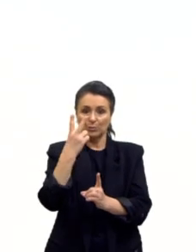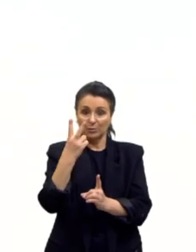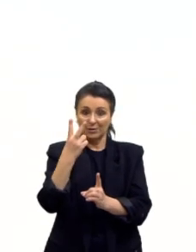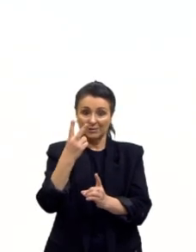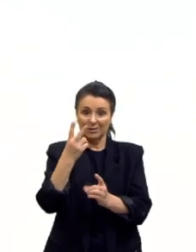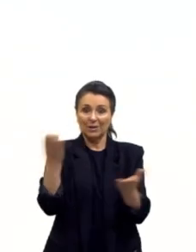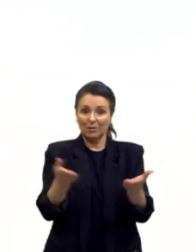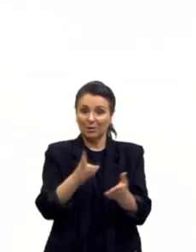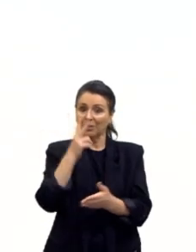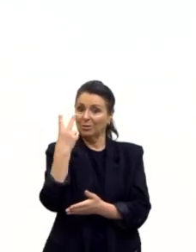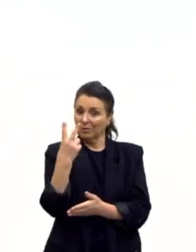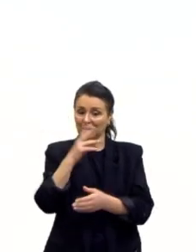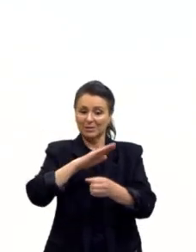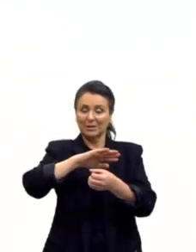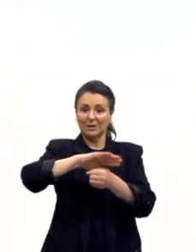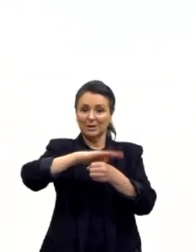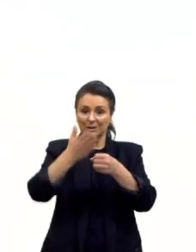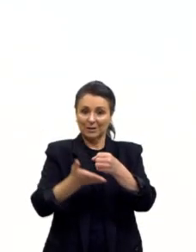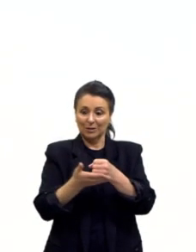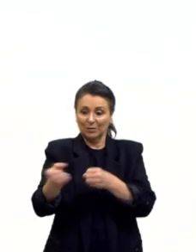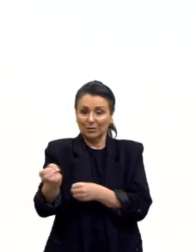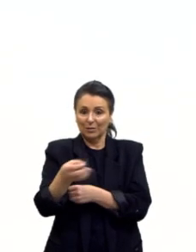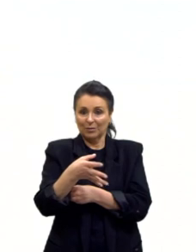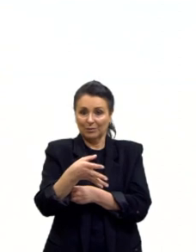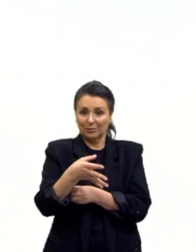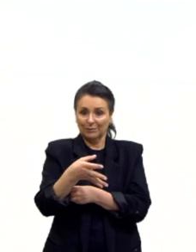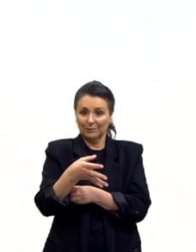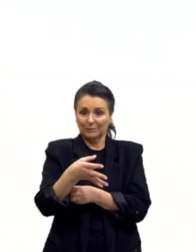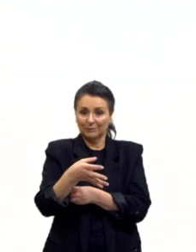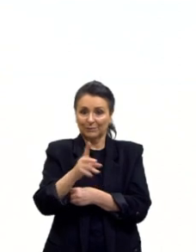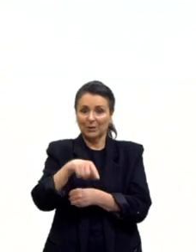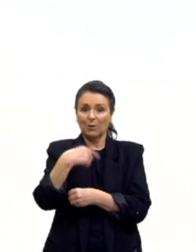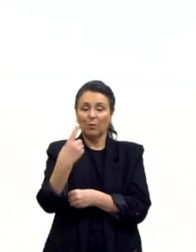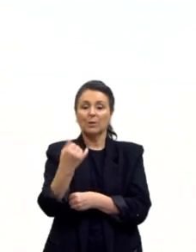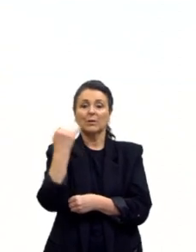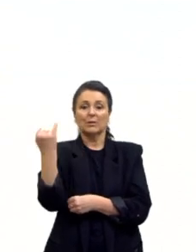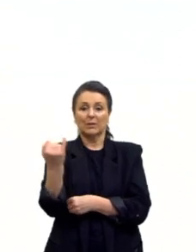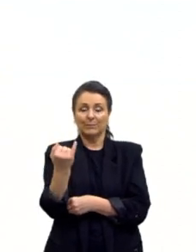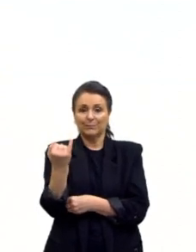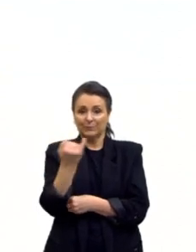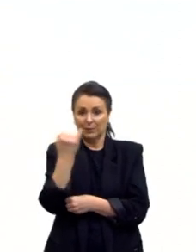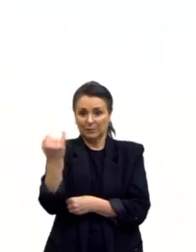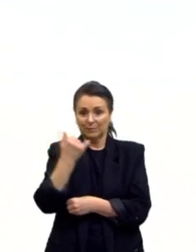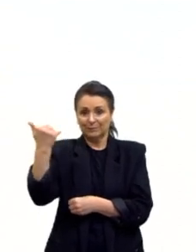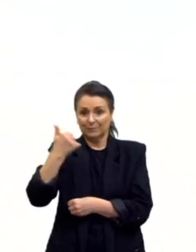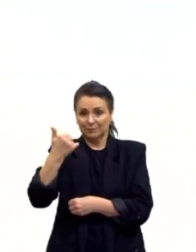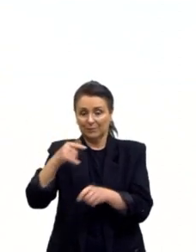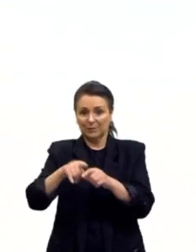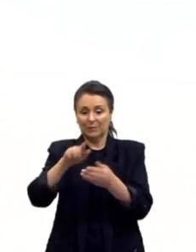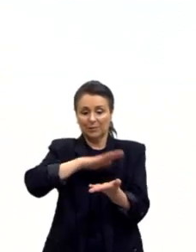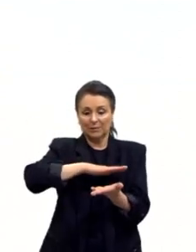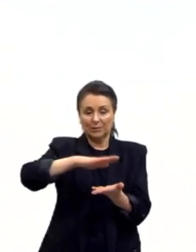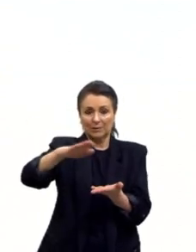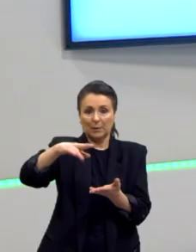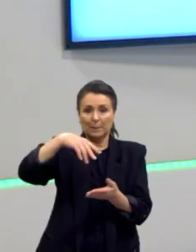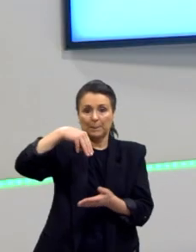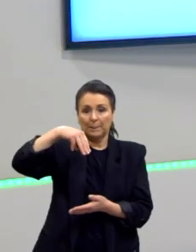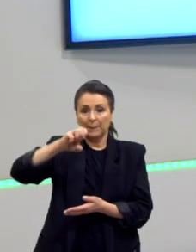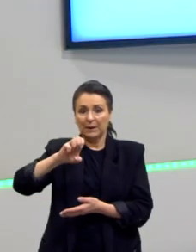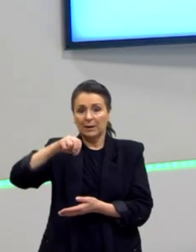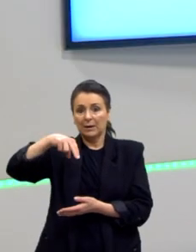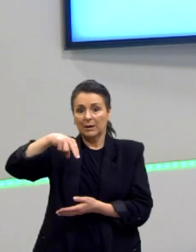cilindros que foram formados outra informação importante é a secção meridiana